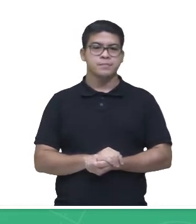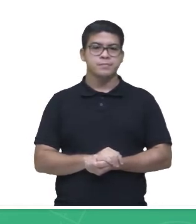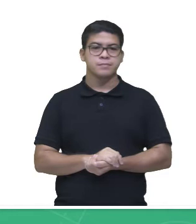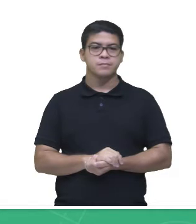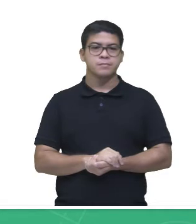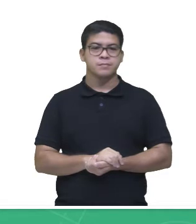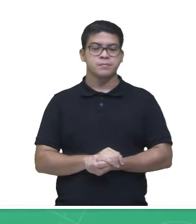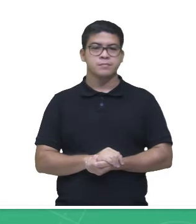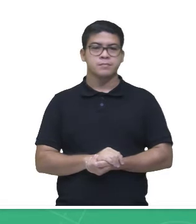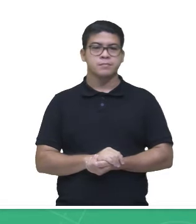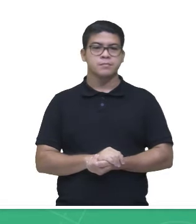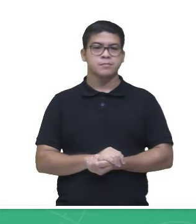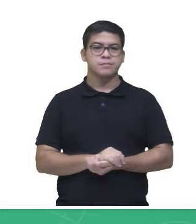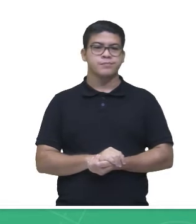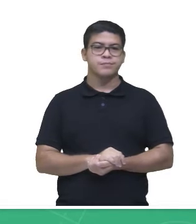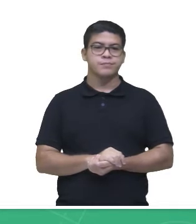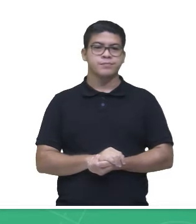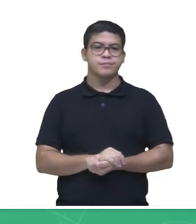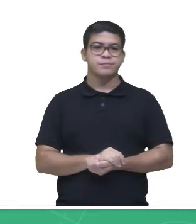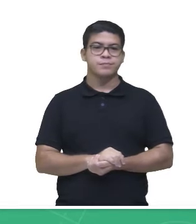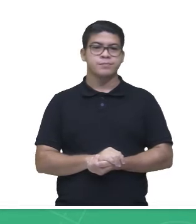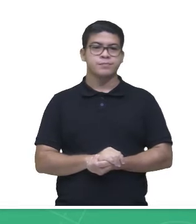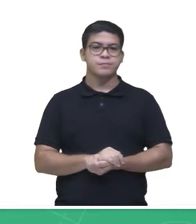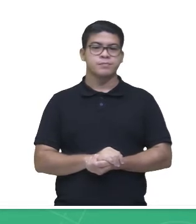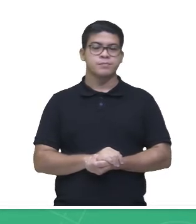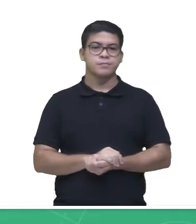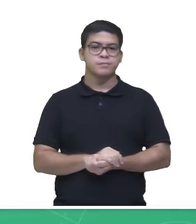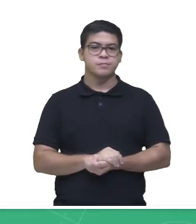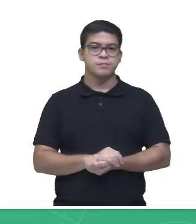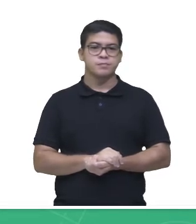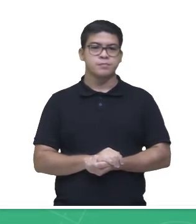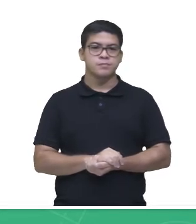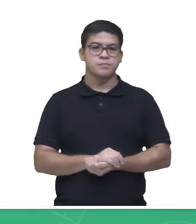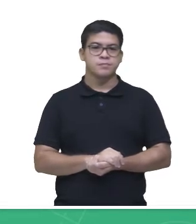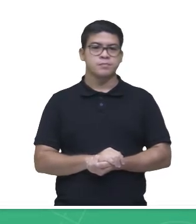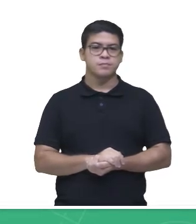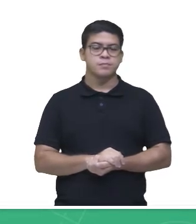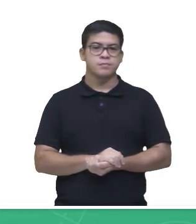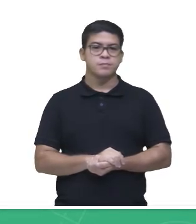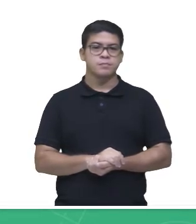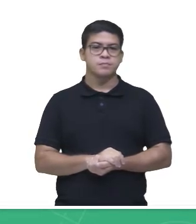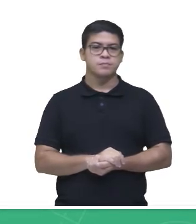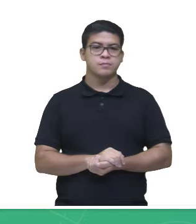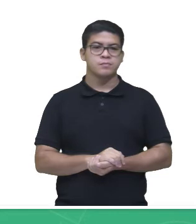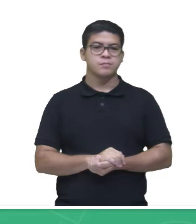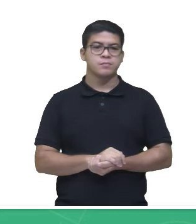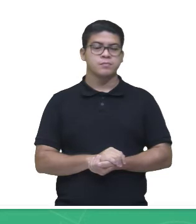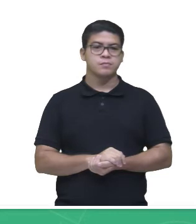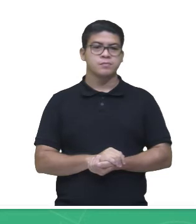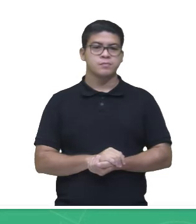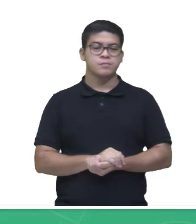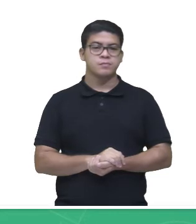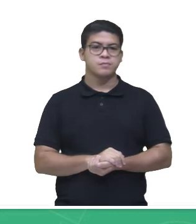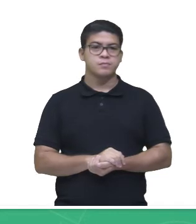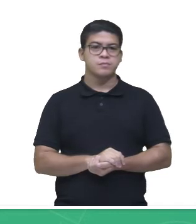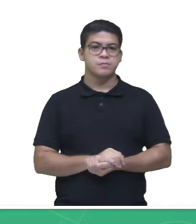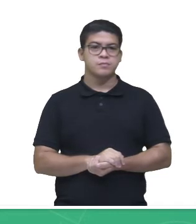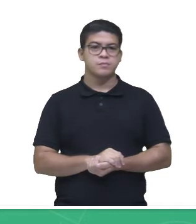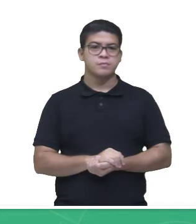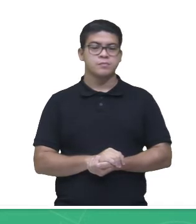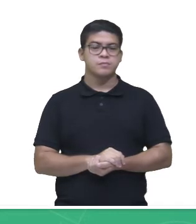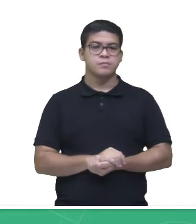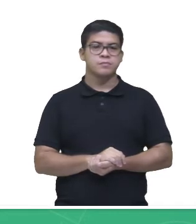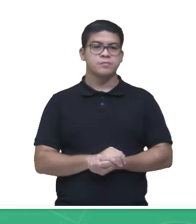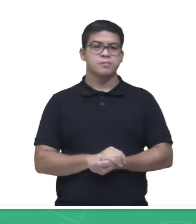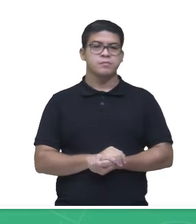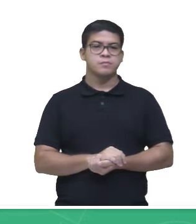habéis hecho, ellos han hecho. Em português eu posso muito bem traduzir isso para eu fiz, tu fizeste,